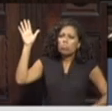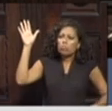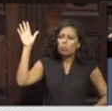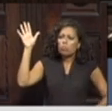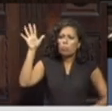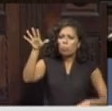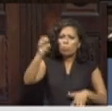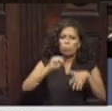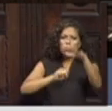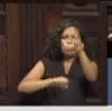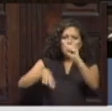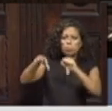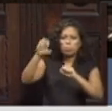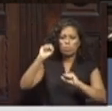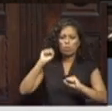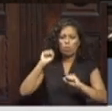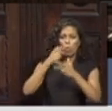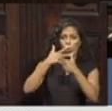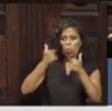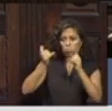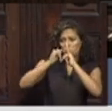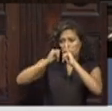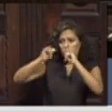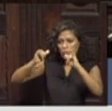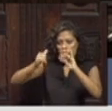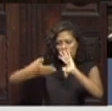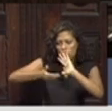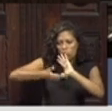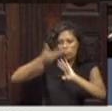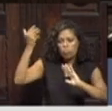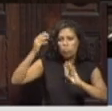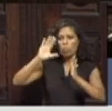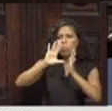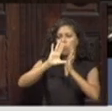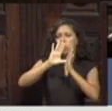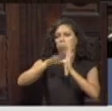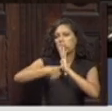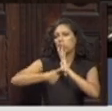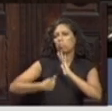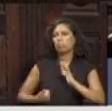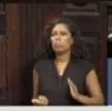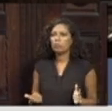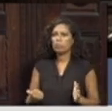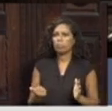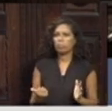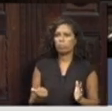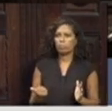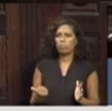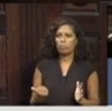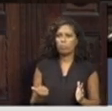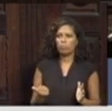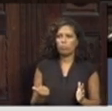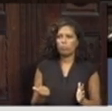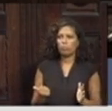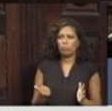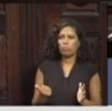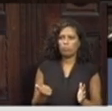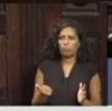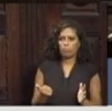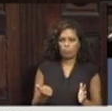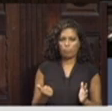mantidas pela Eletronuclear, que já não faz a manutenção dessas sirenes, e algumas delas foram